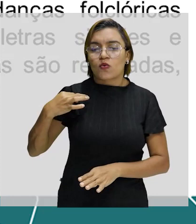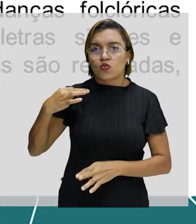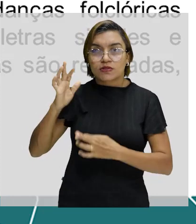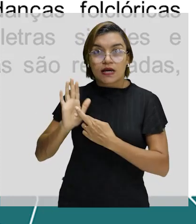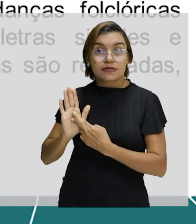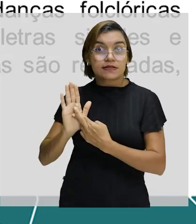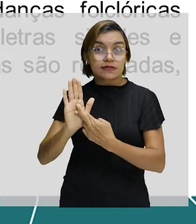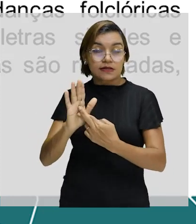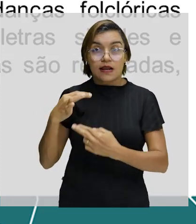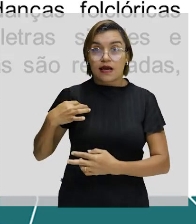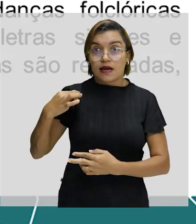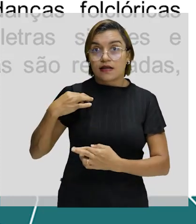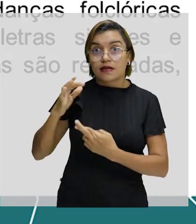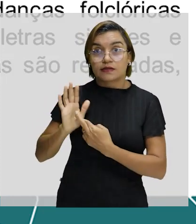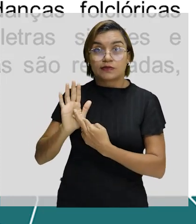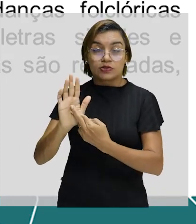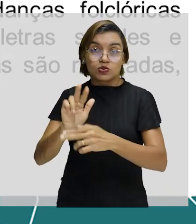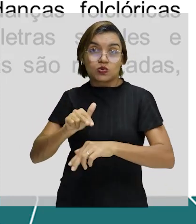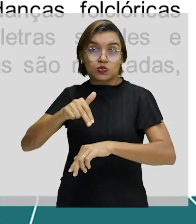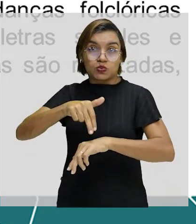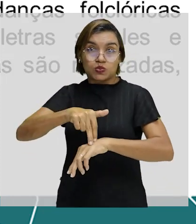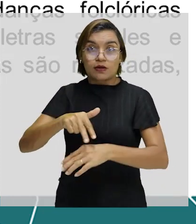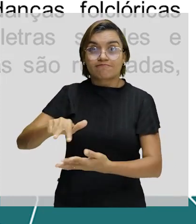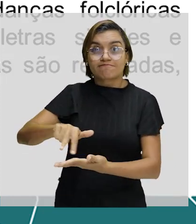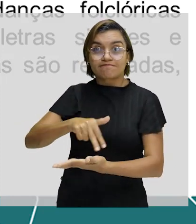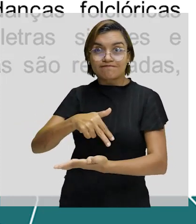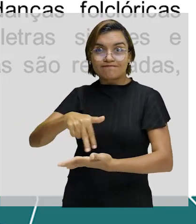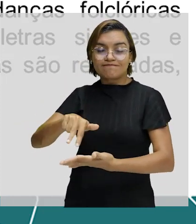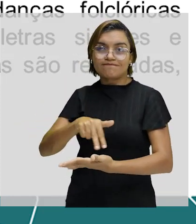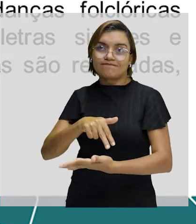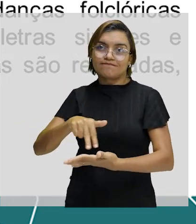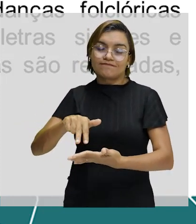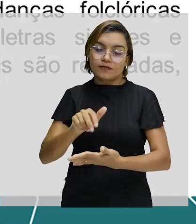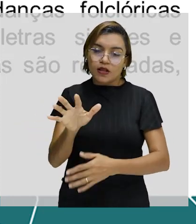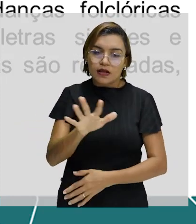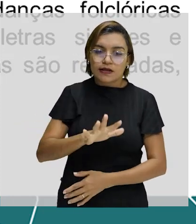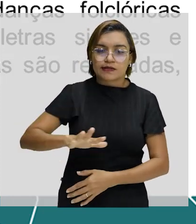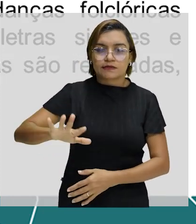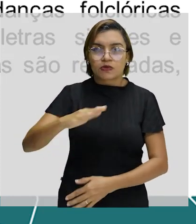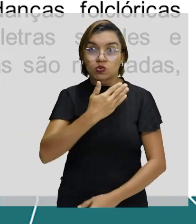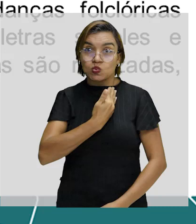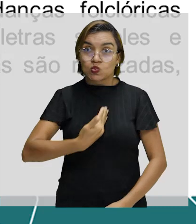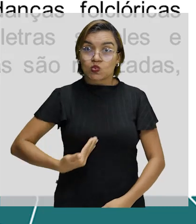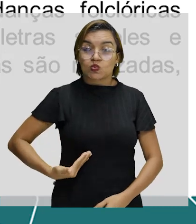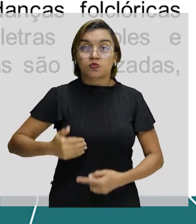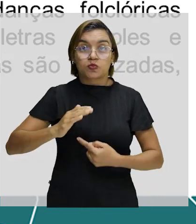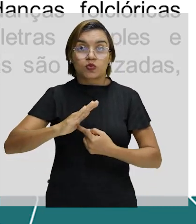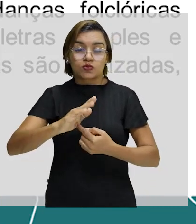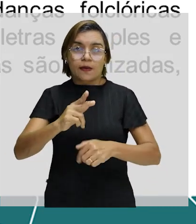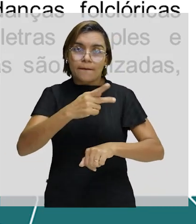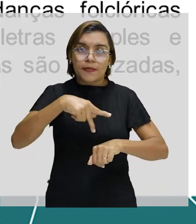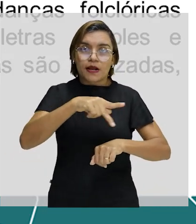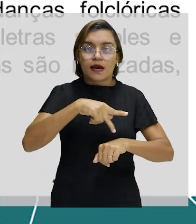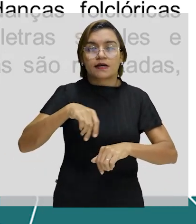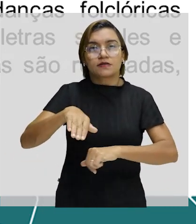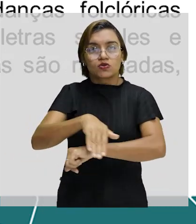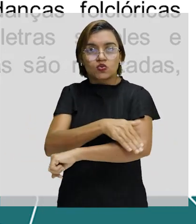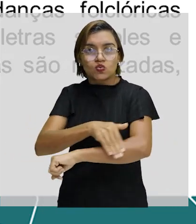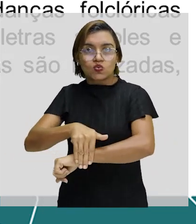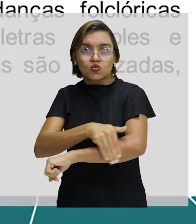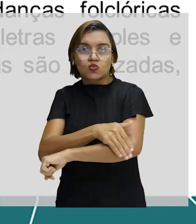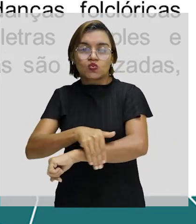representativos. Estas danças são realizadas geralmente em espaços públicos, praças, ruas